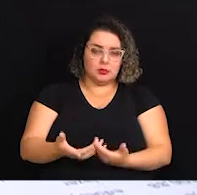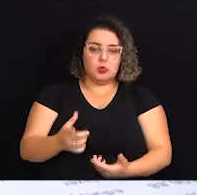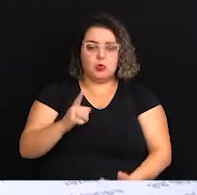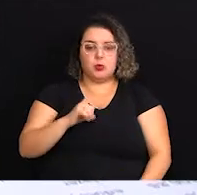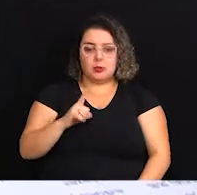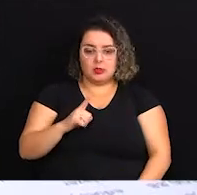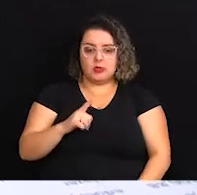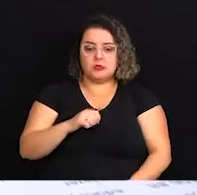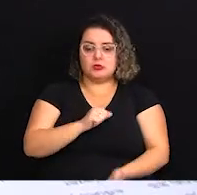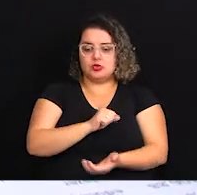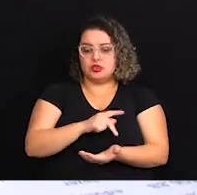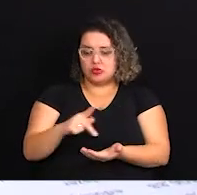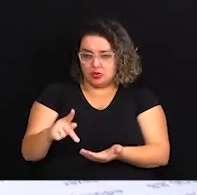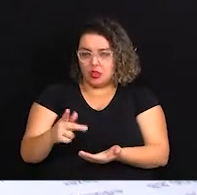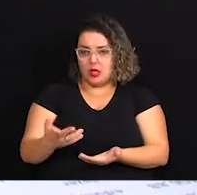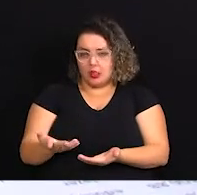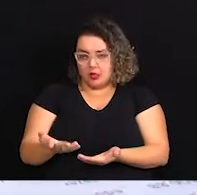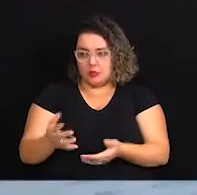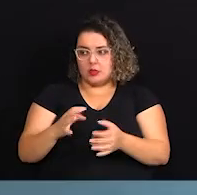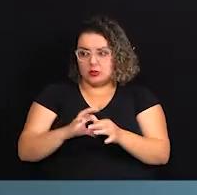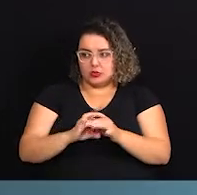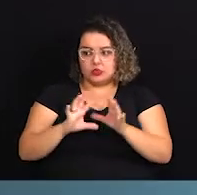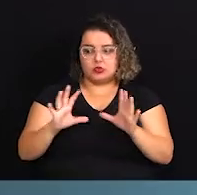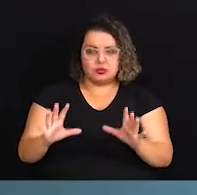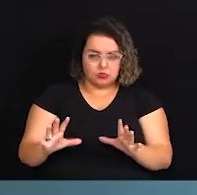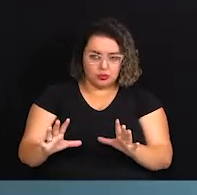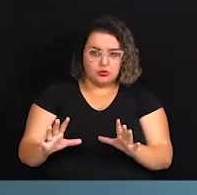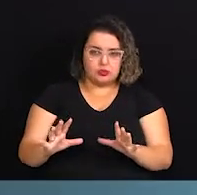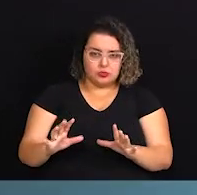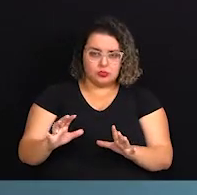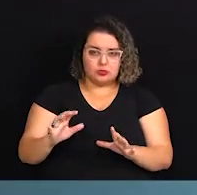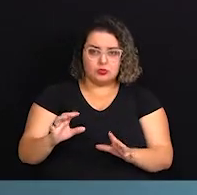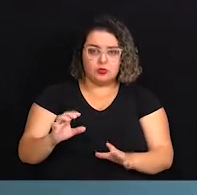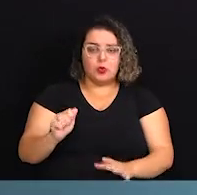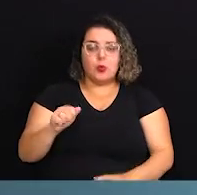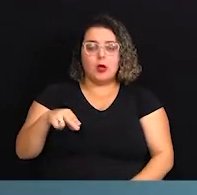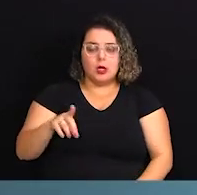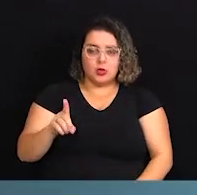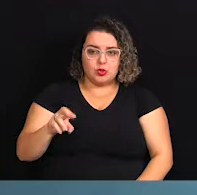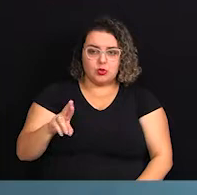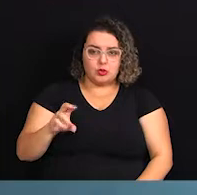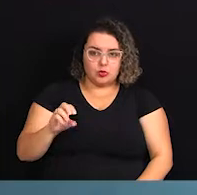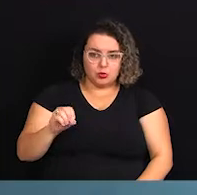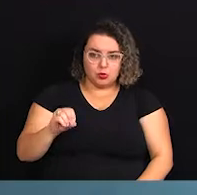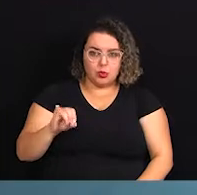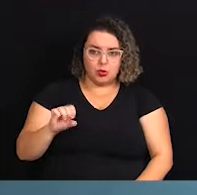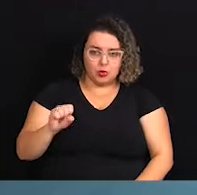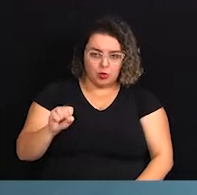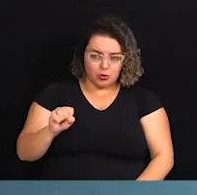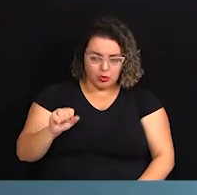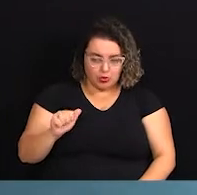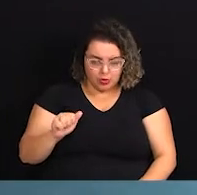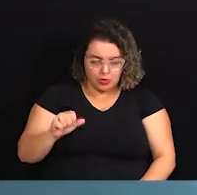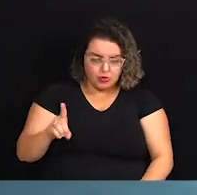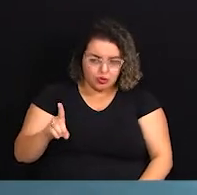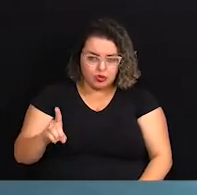de aplicativos que estão disponíveis tanto no Android quanto no iOS. Então, para quem